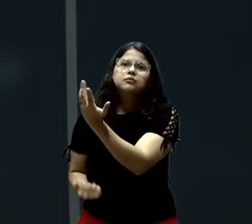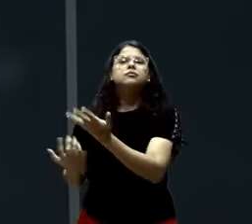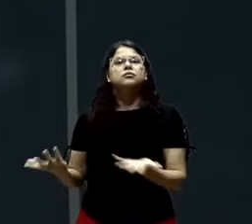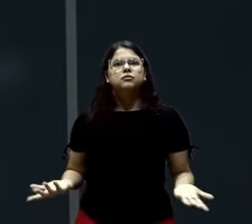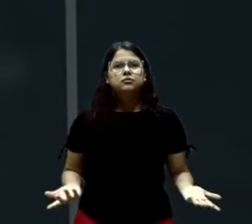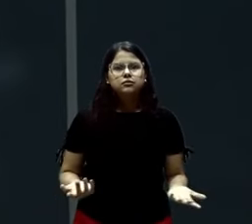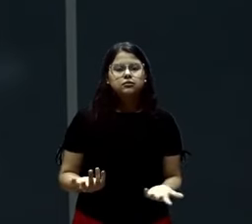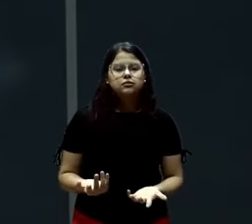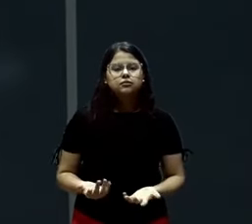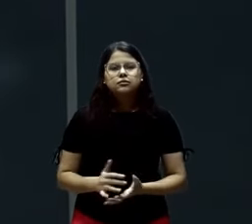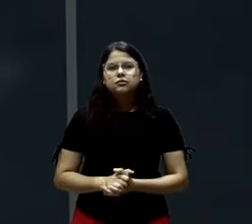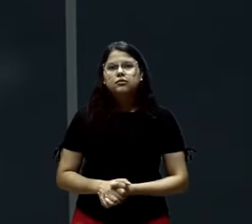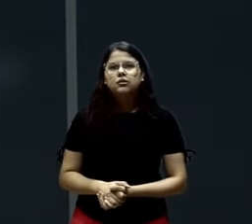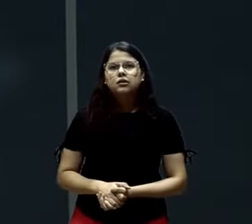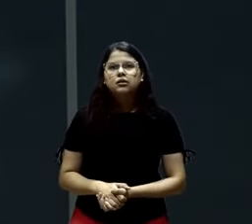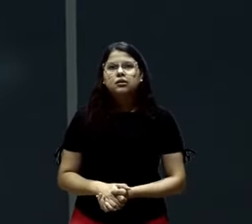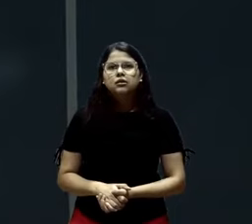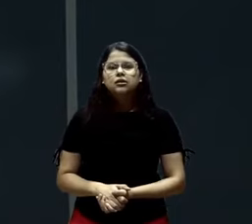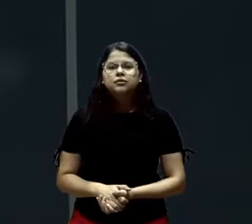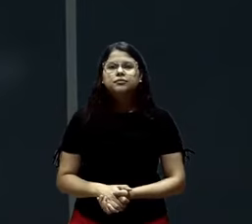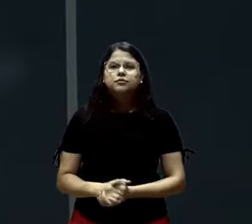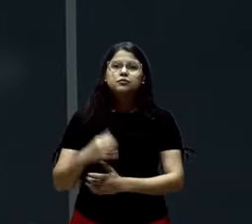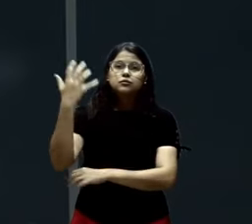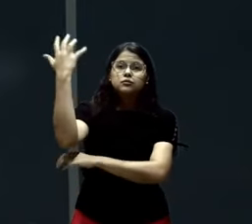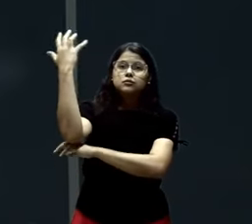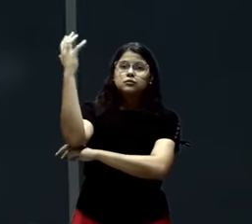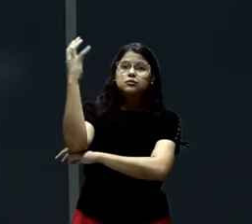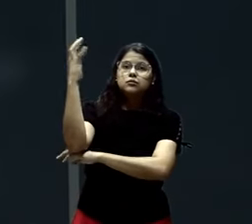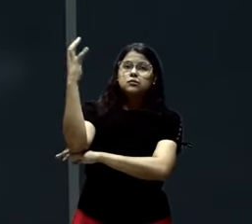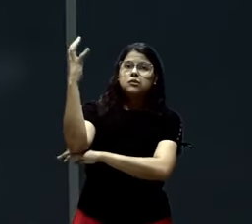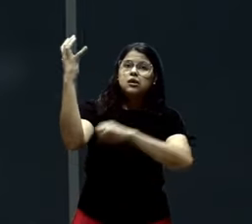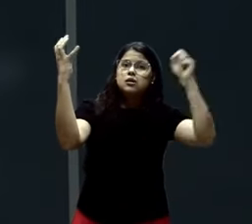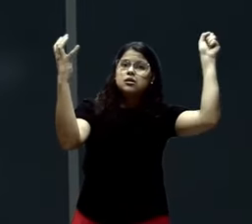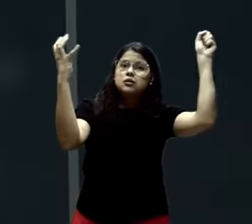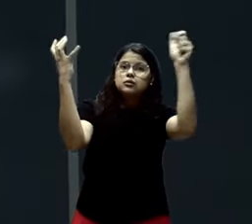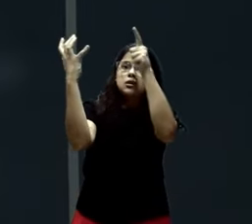os historiadores dizem que a sarça pegava fogo como se fosse isso.